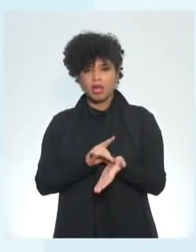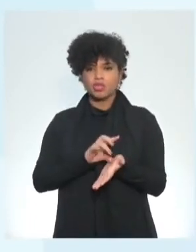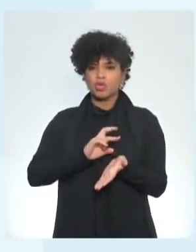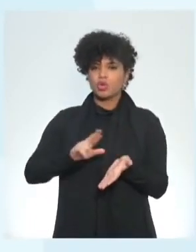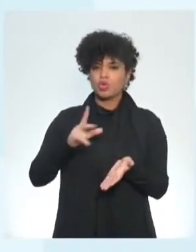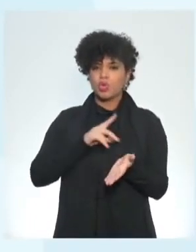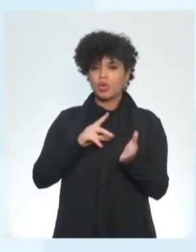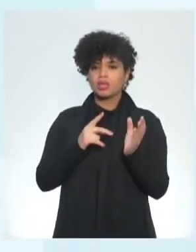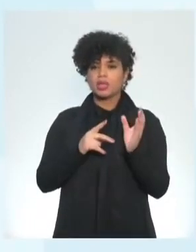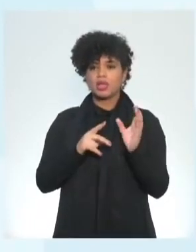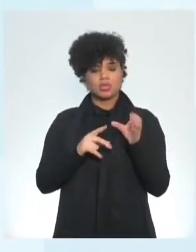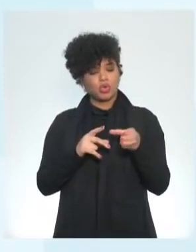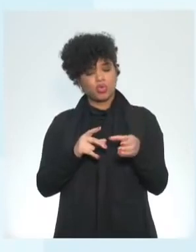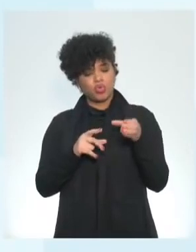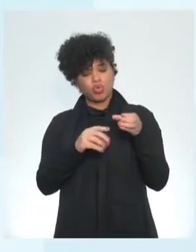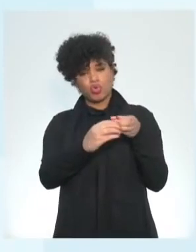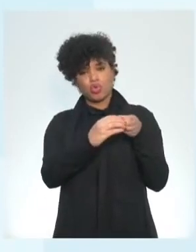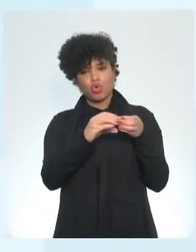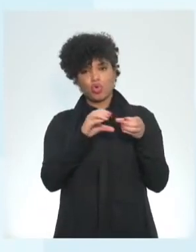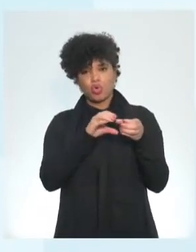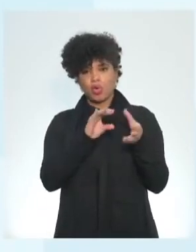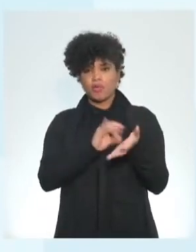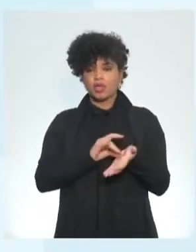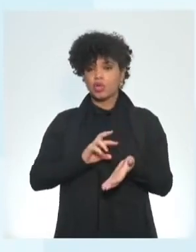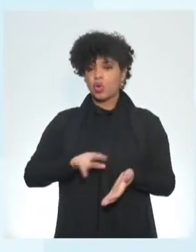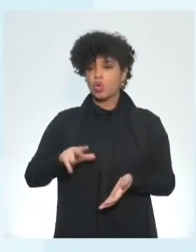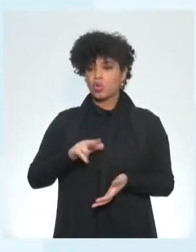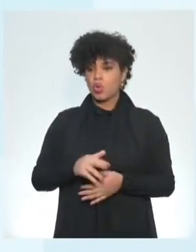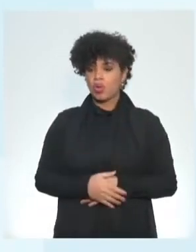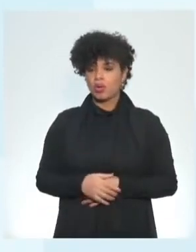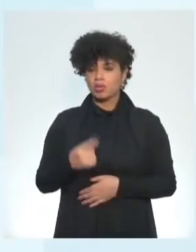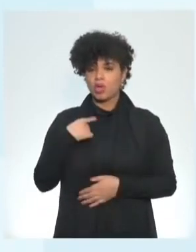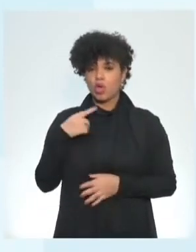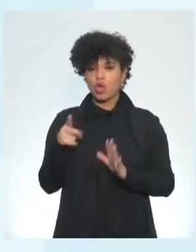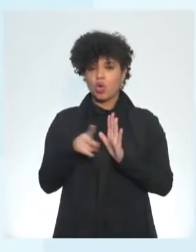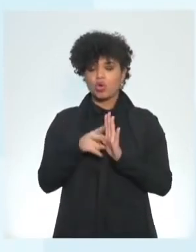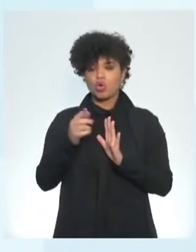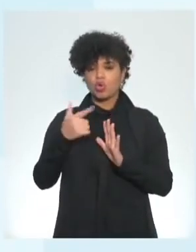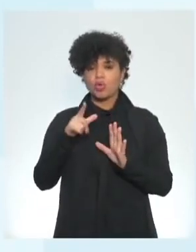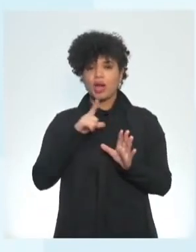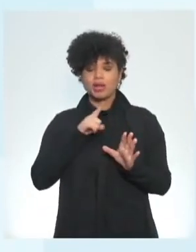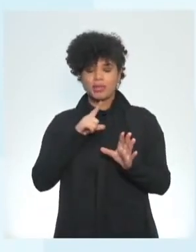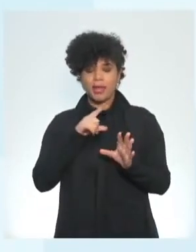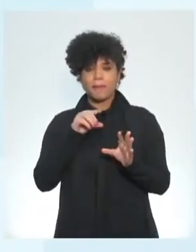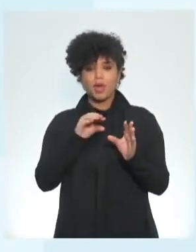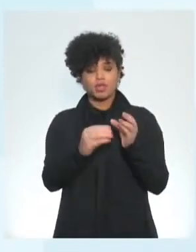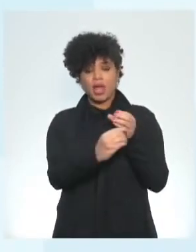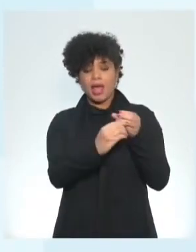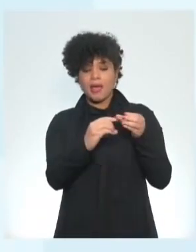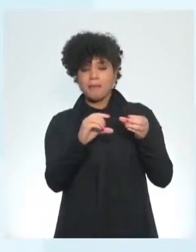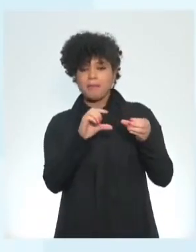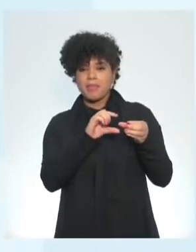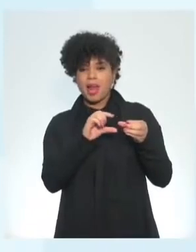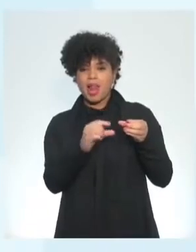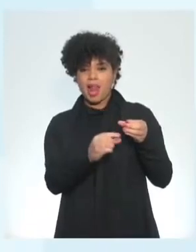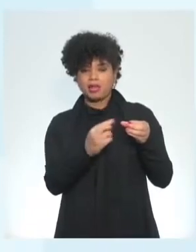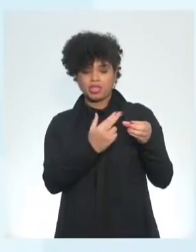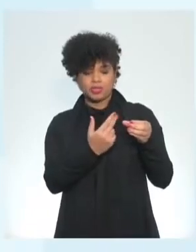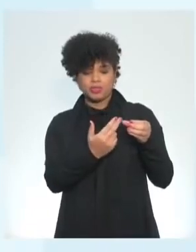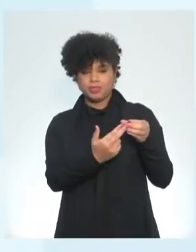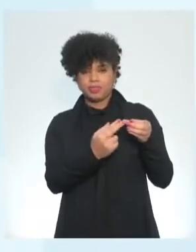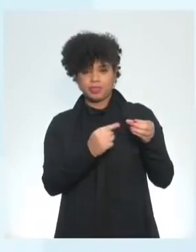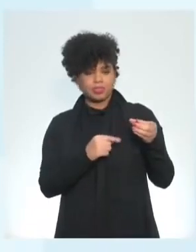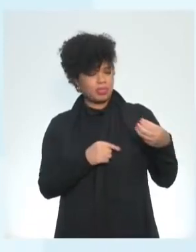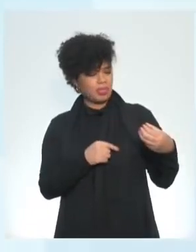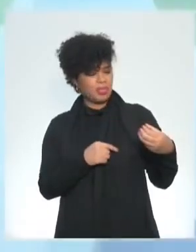descrita no rótulo é verdadeira ou se a quantidade de um composto químico indicado na embalagem? Essa questão tão grande aí, o